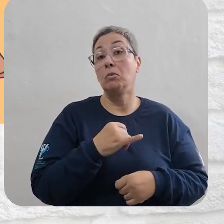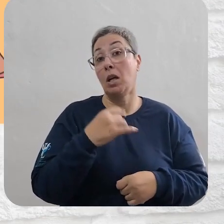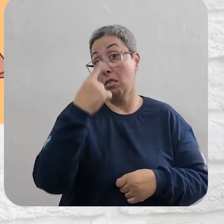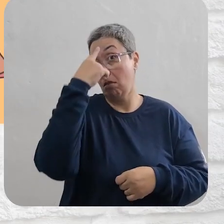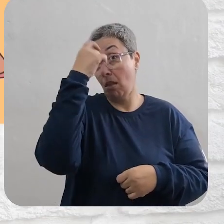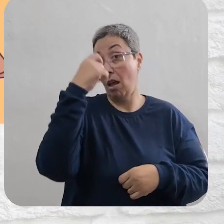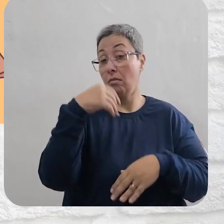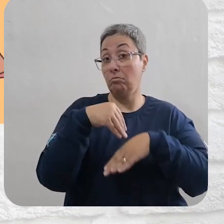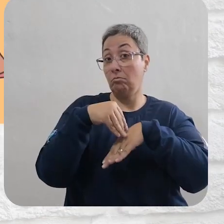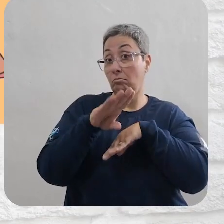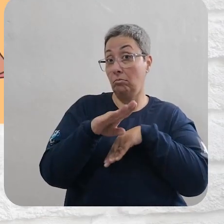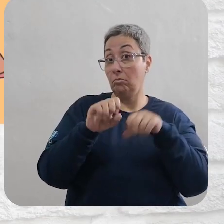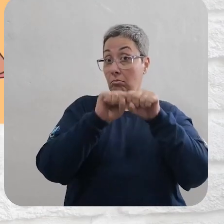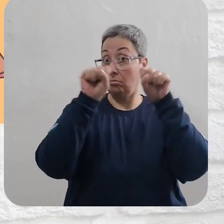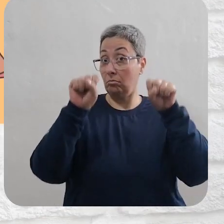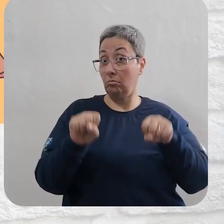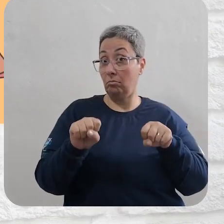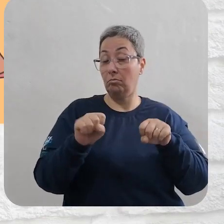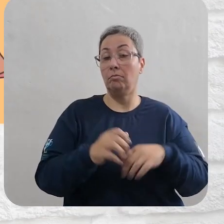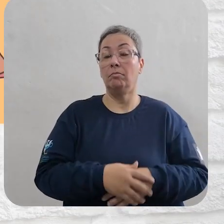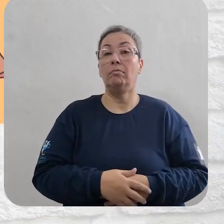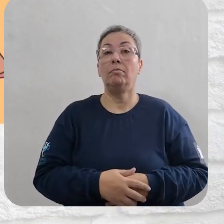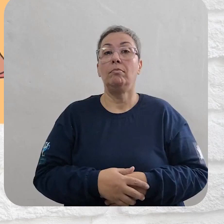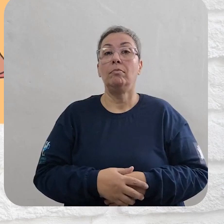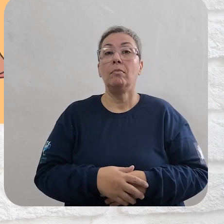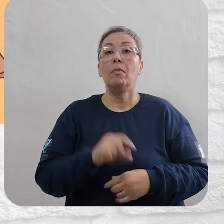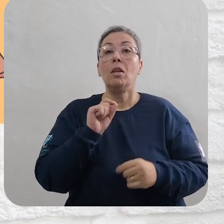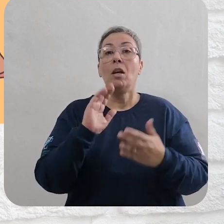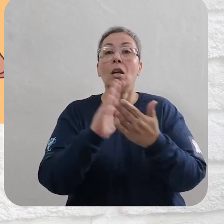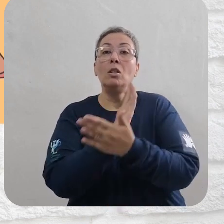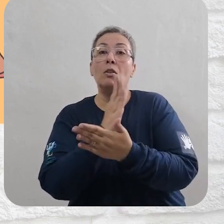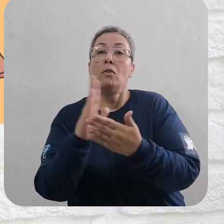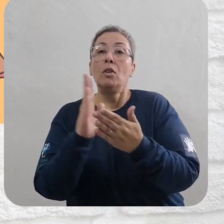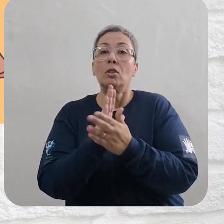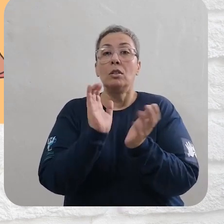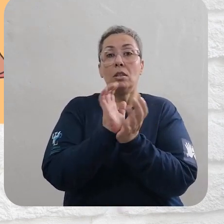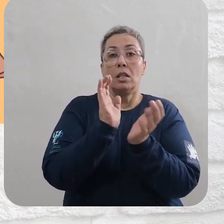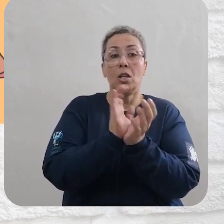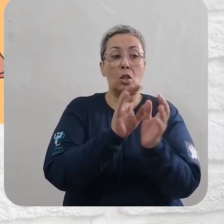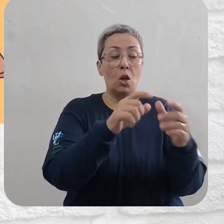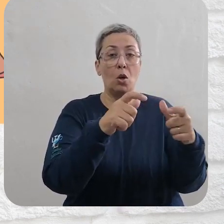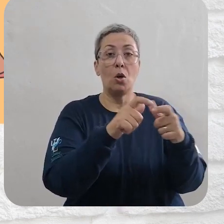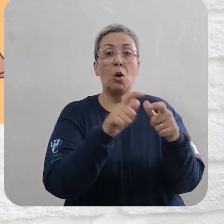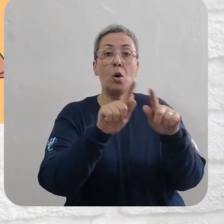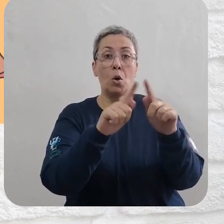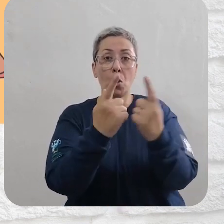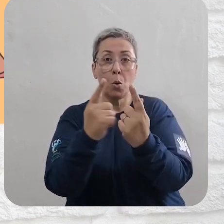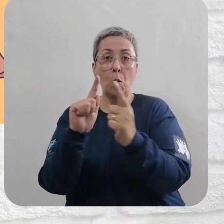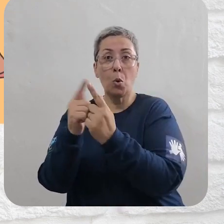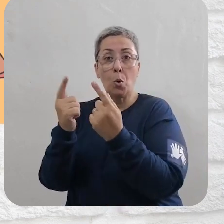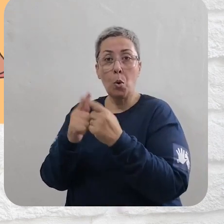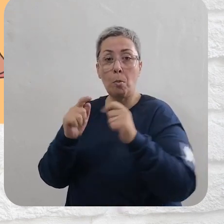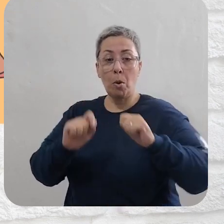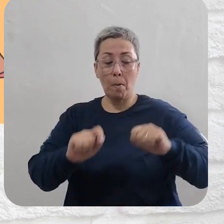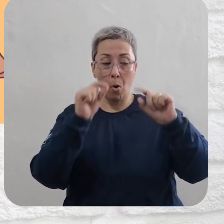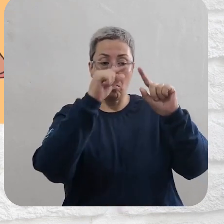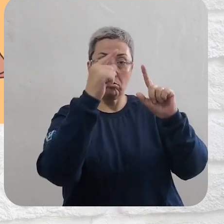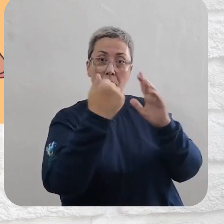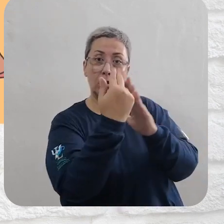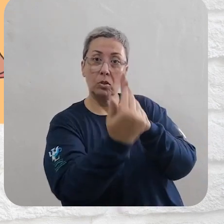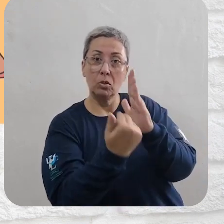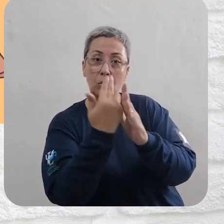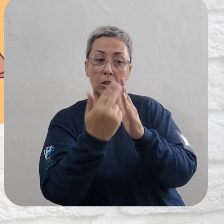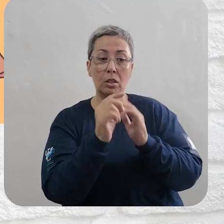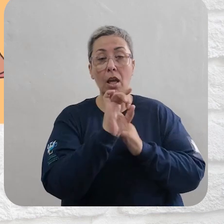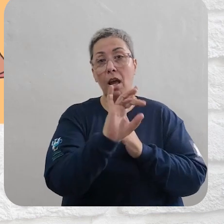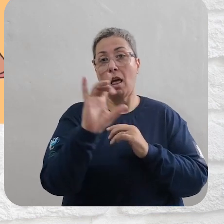Sugestão de sistematização: dividir as crianças em grupos e produzir cartazes com os desenhos